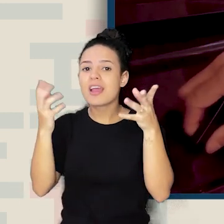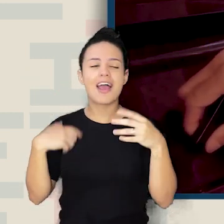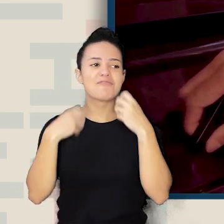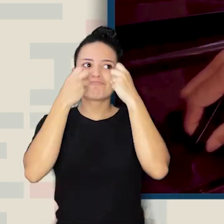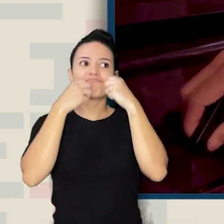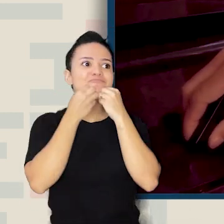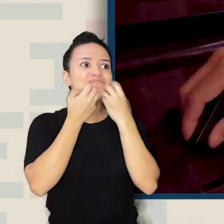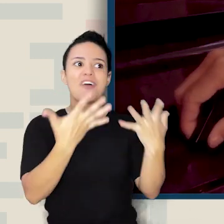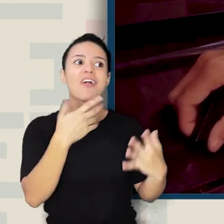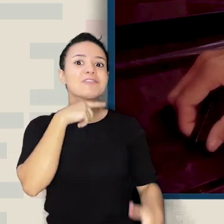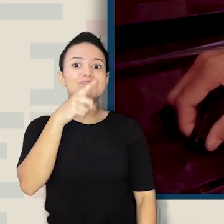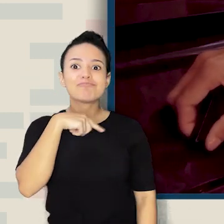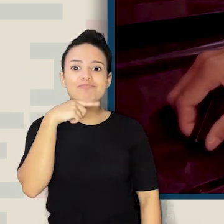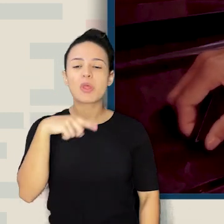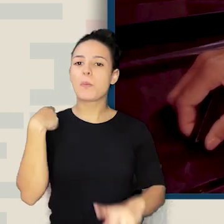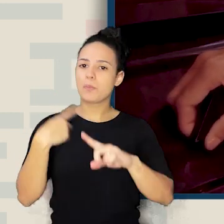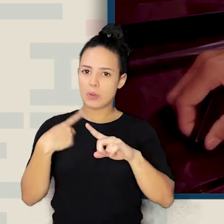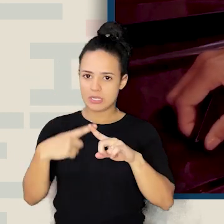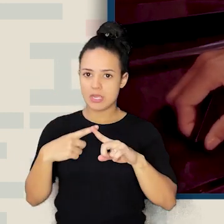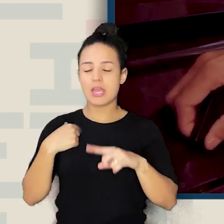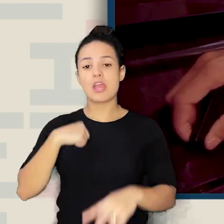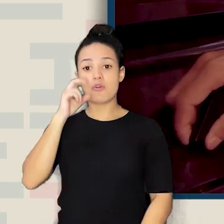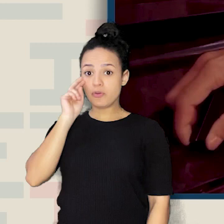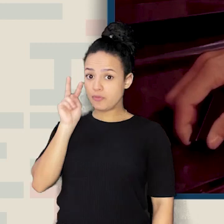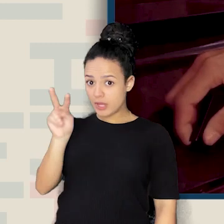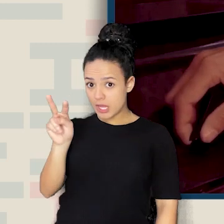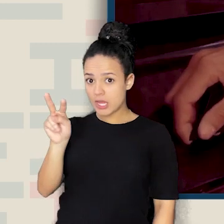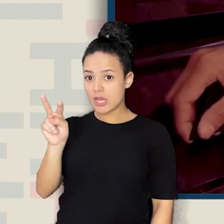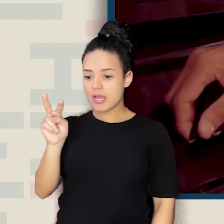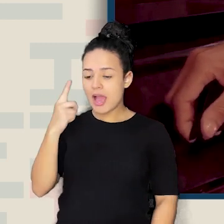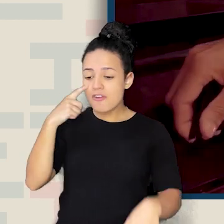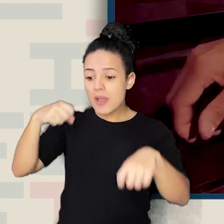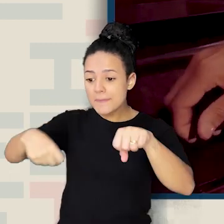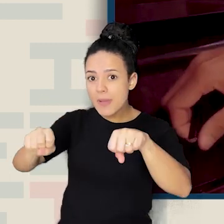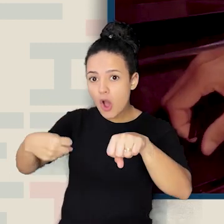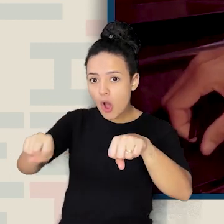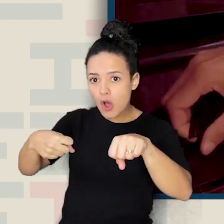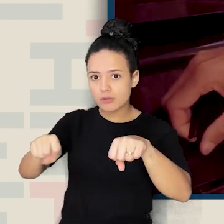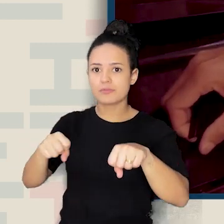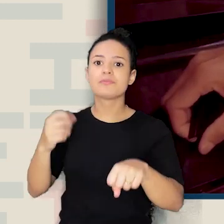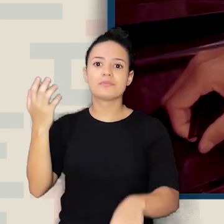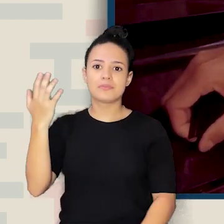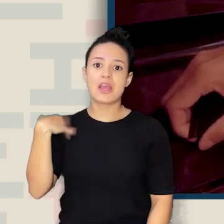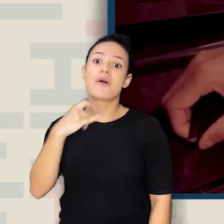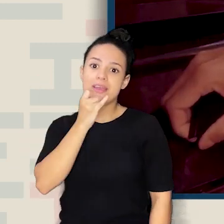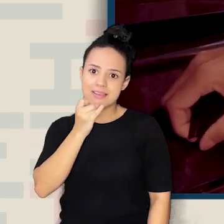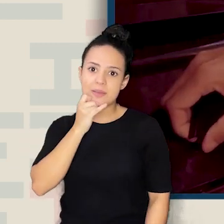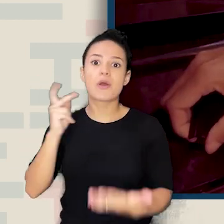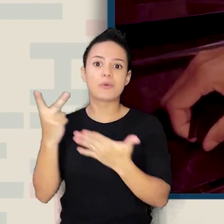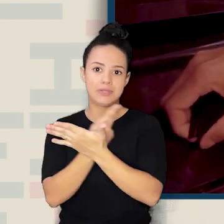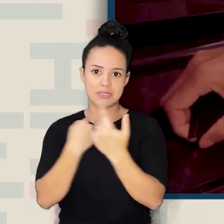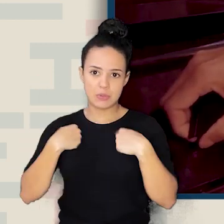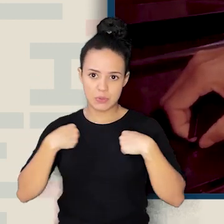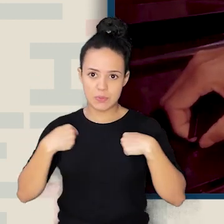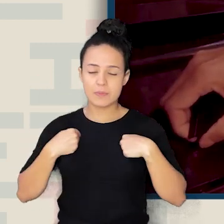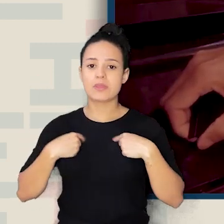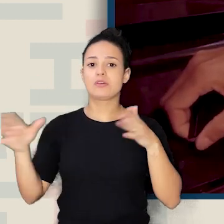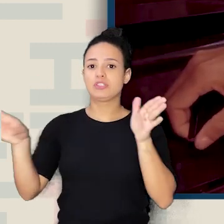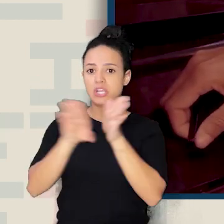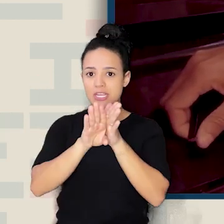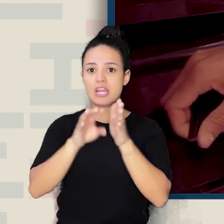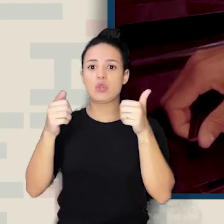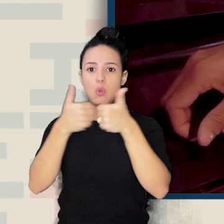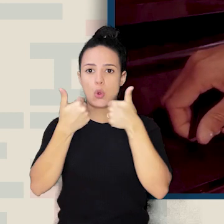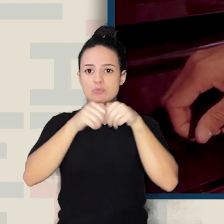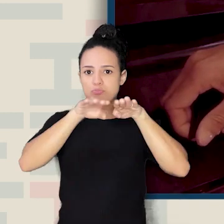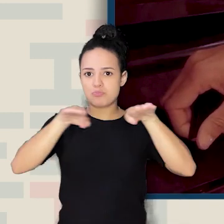ver, eu não consigo te dizer também, porque ao mesmo tempo que eu olho, eu vejo uma moto. Inclusive, eu te dou esse exemplo que aconteceu